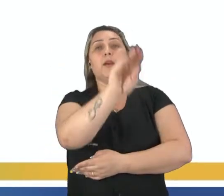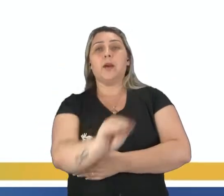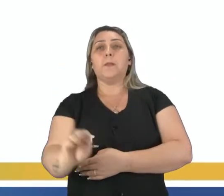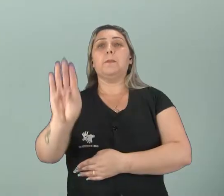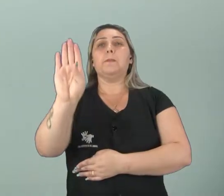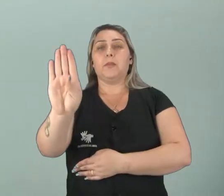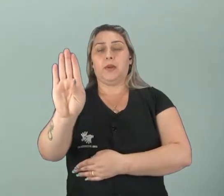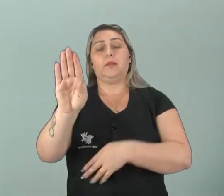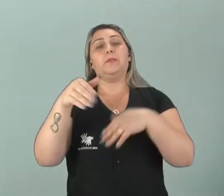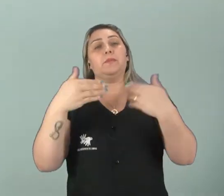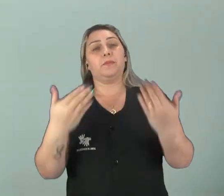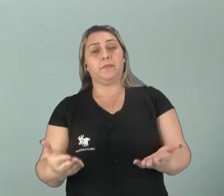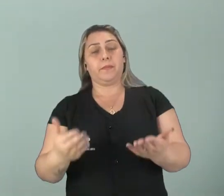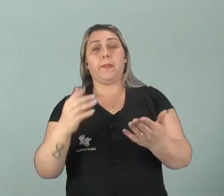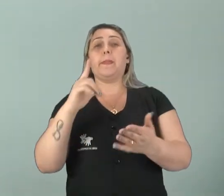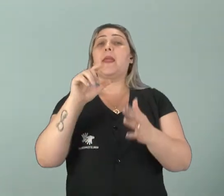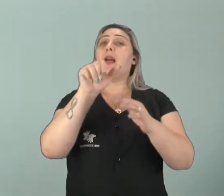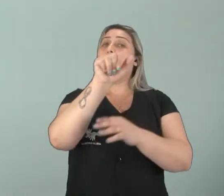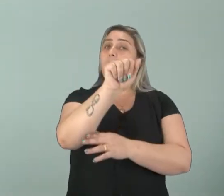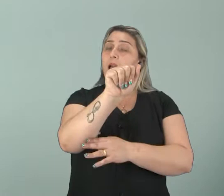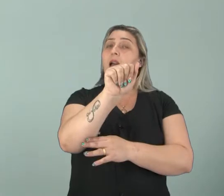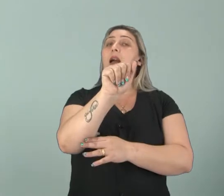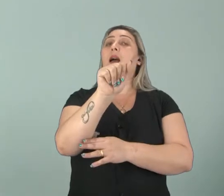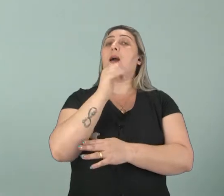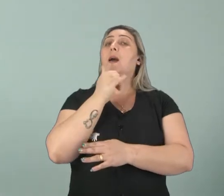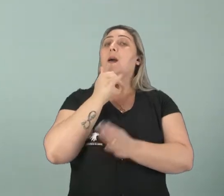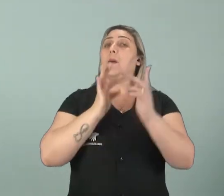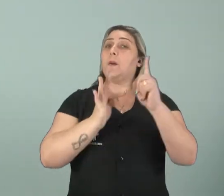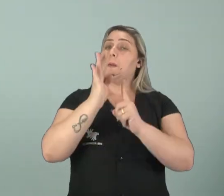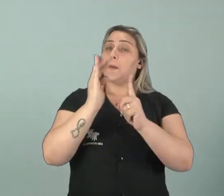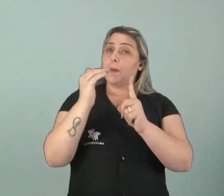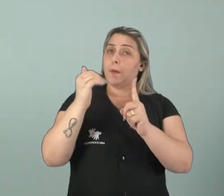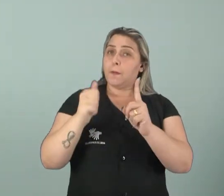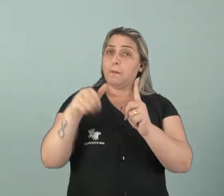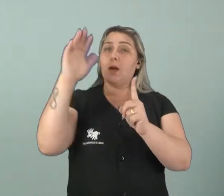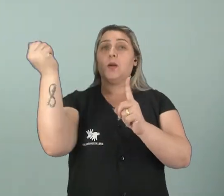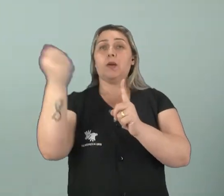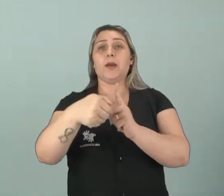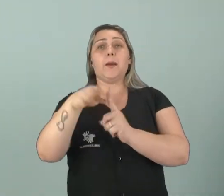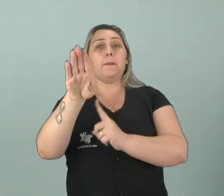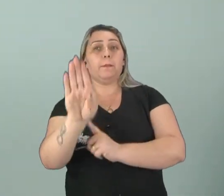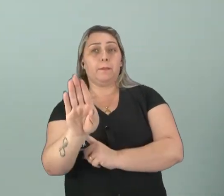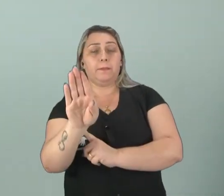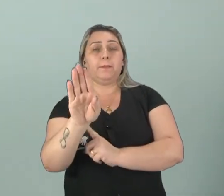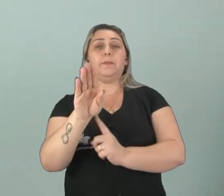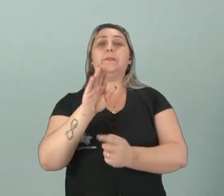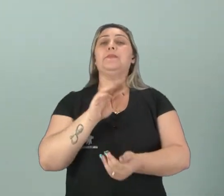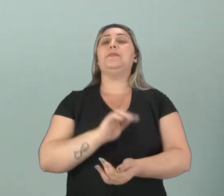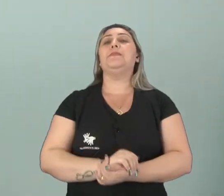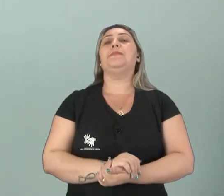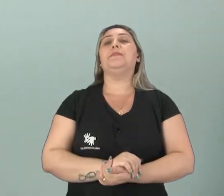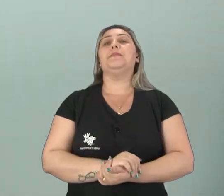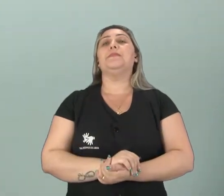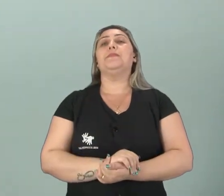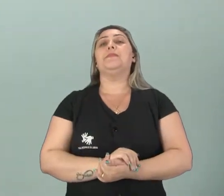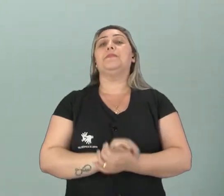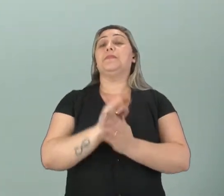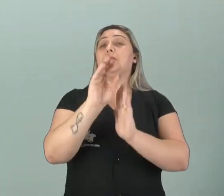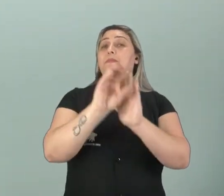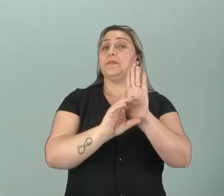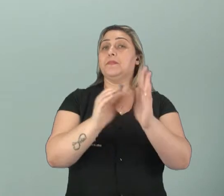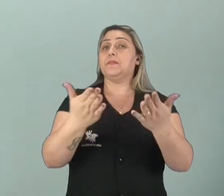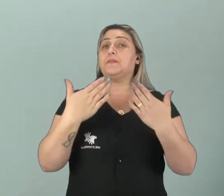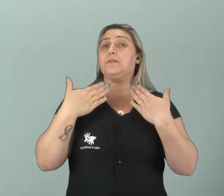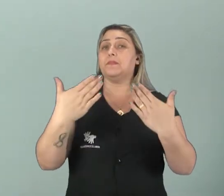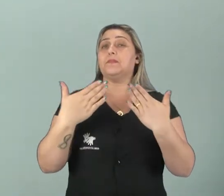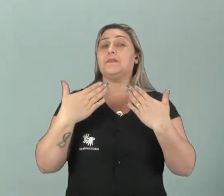B, então, obviamente, A tem uma temperatura maior que B, como está representado aí. Então, essa é que é a noção de